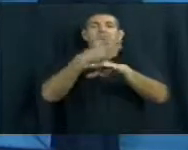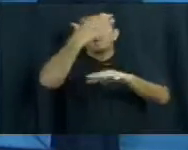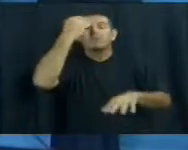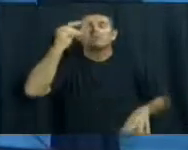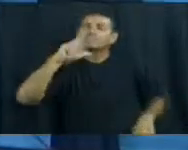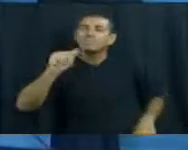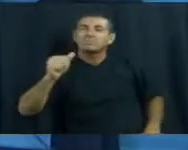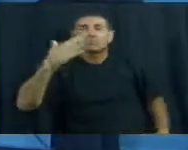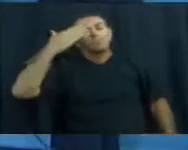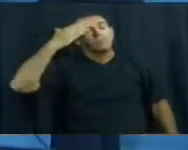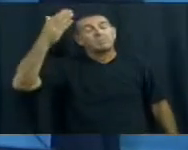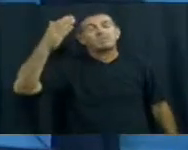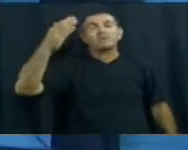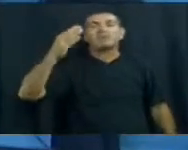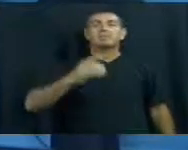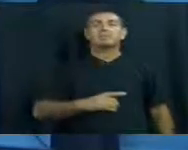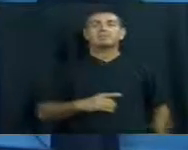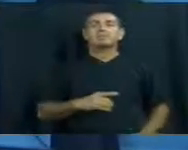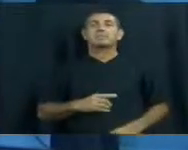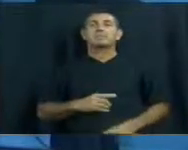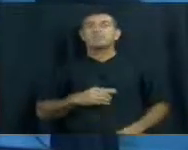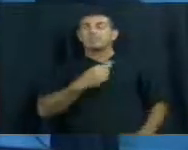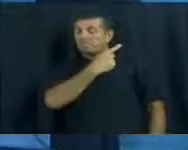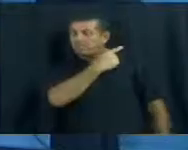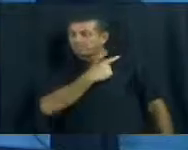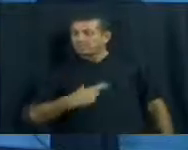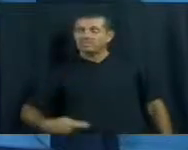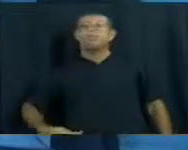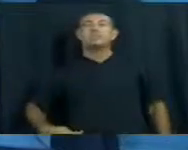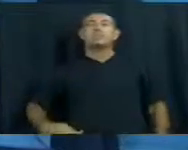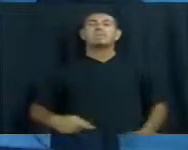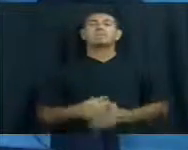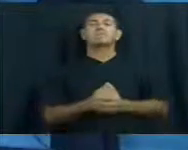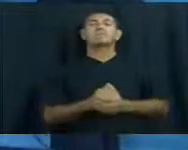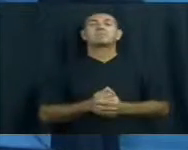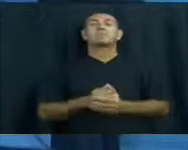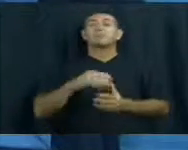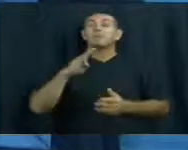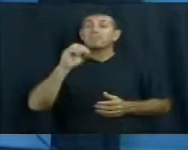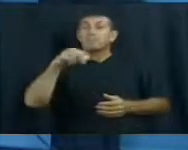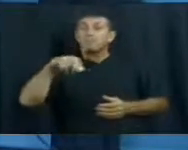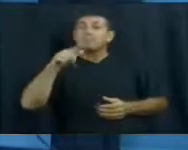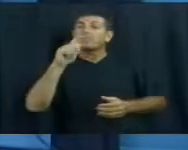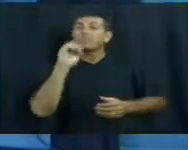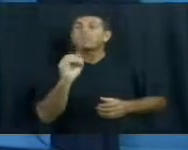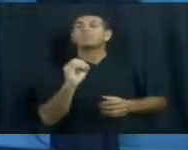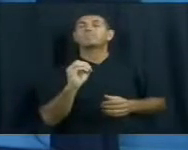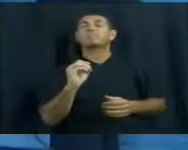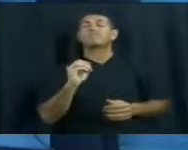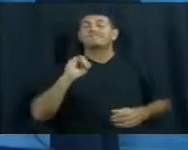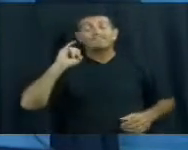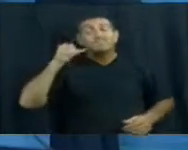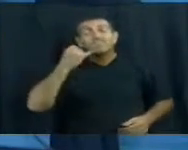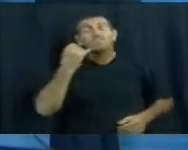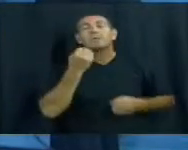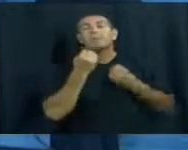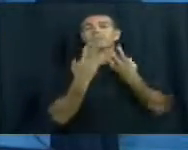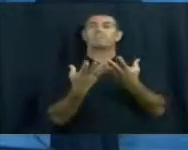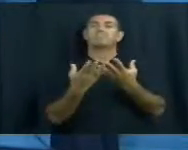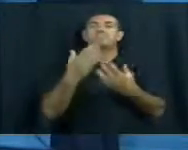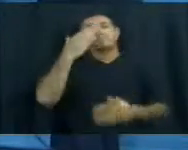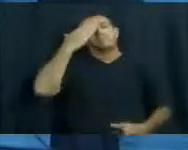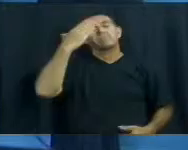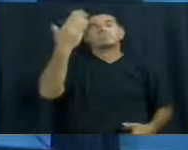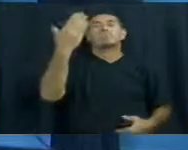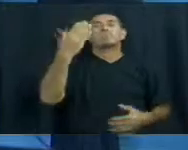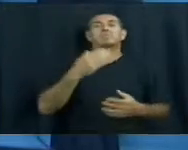Muito obrigada ao nosso presidente Joey Reis, ao nosso mestre Bongô, por essa oportunidade. E eu tenho certeza